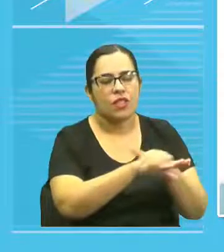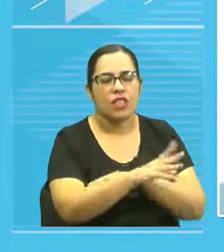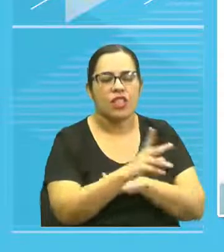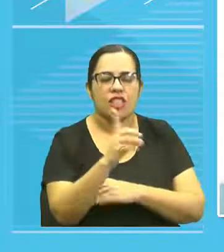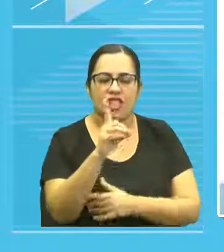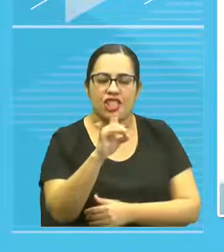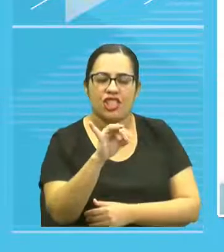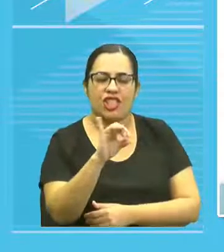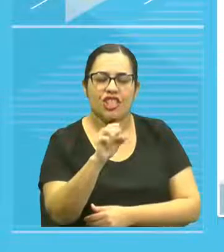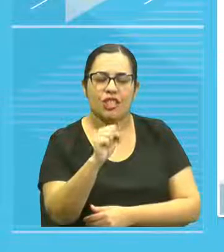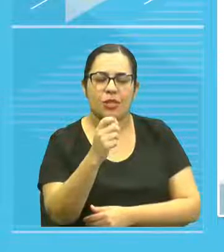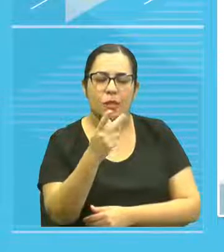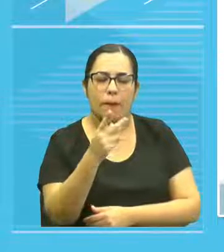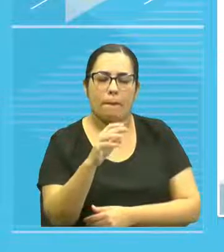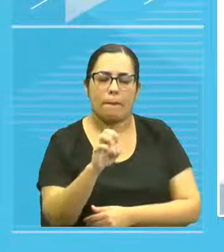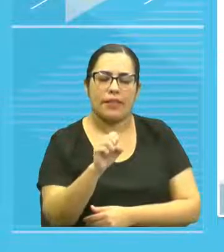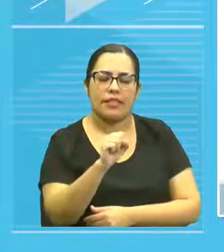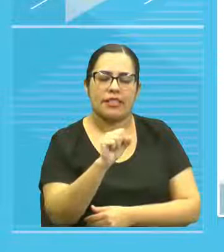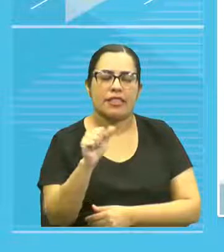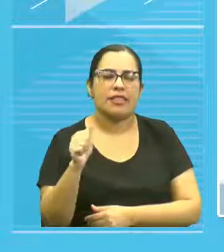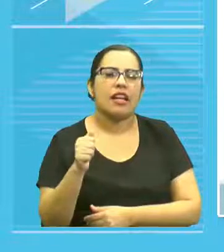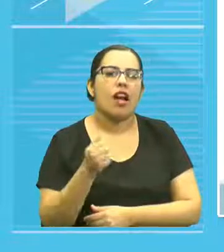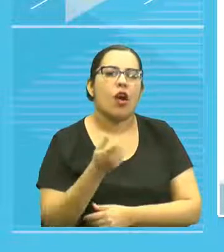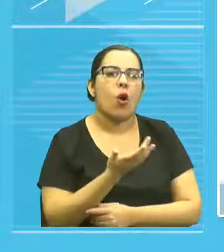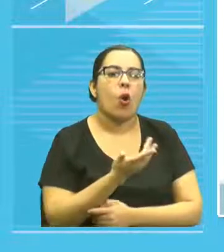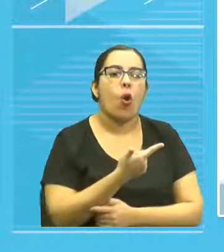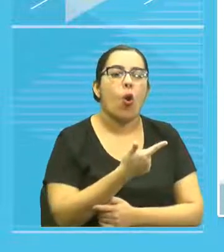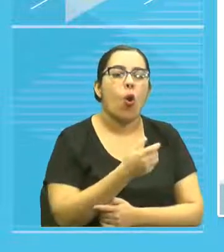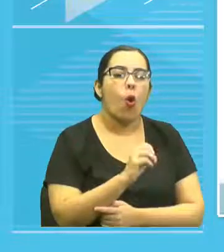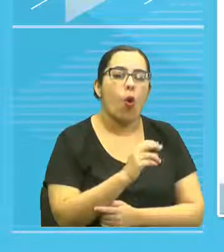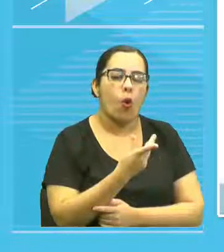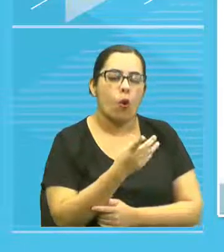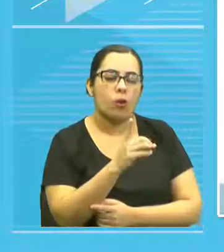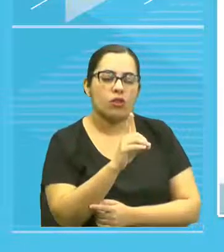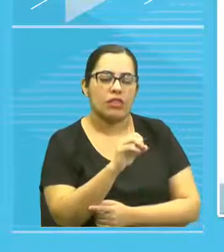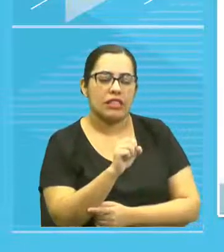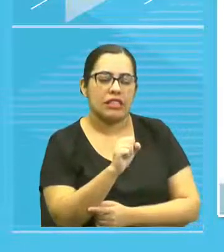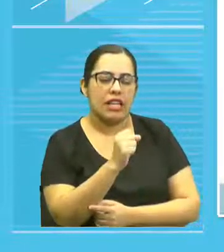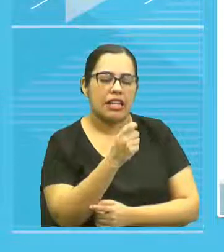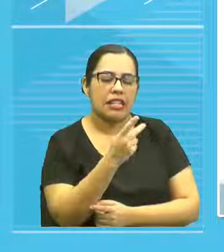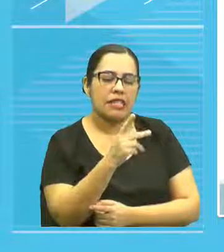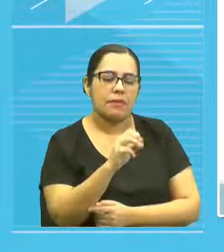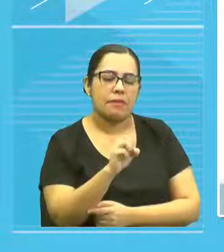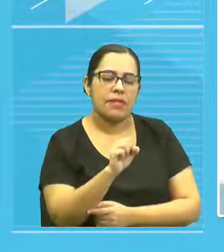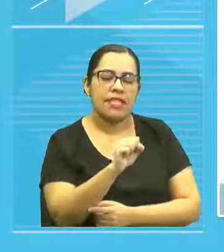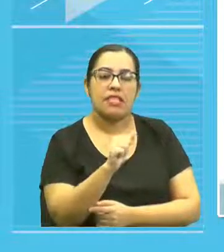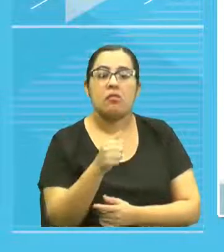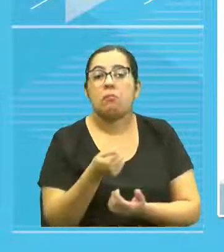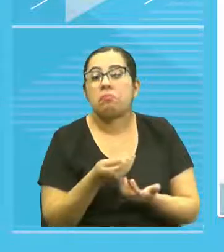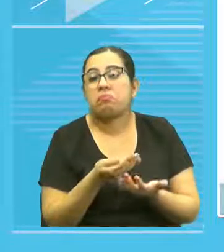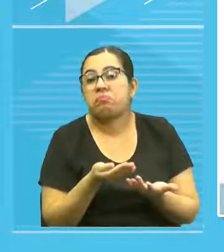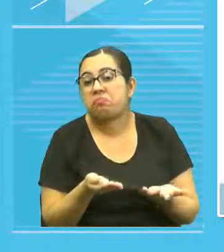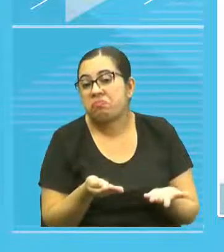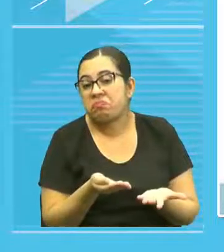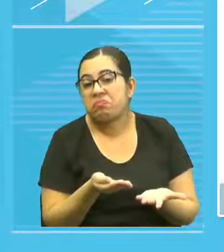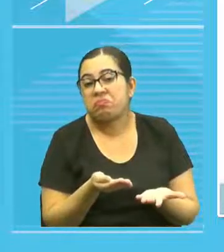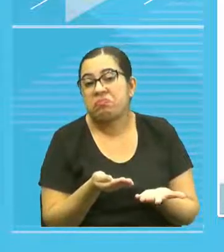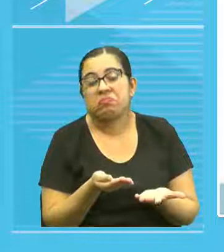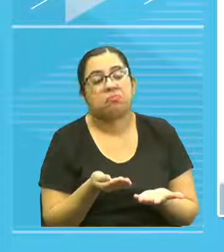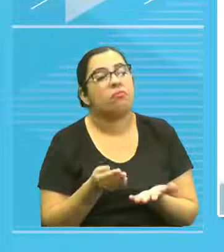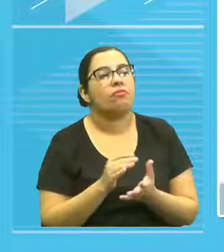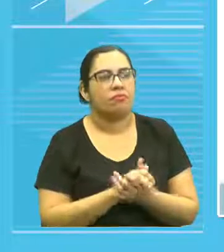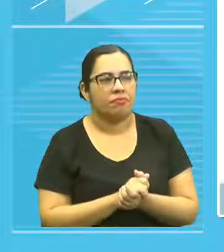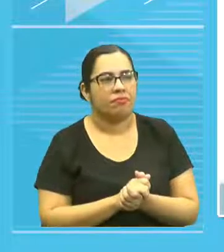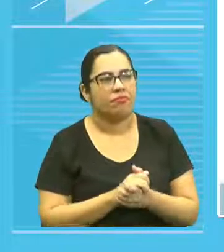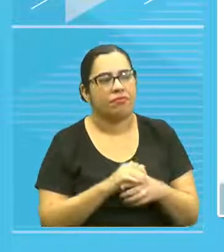despensa ele tava com uma plaquinha lá na porta do quartinho do quartinho que ele guarda os alimentos ele botou lá